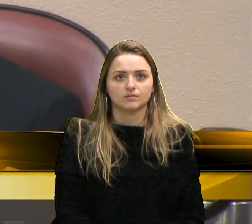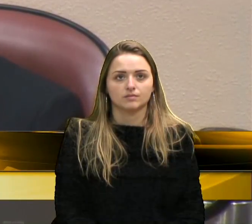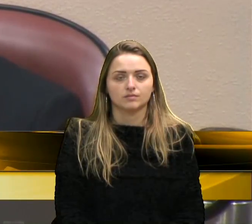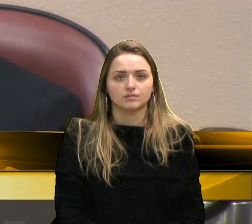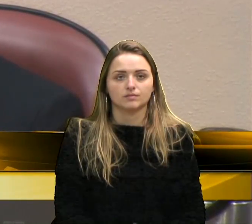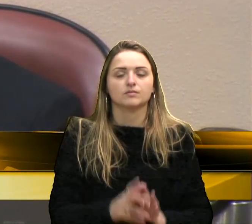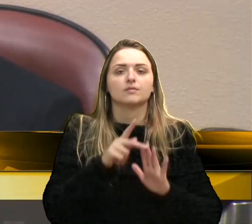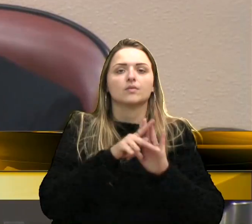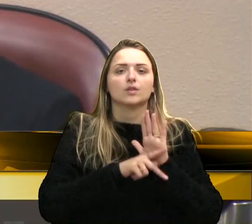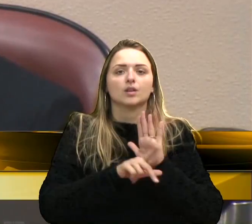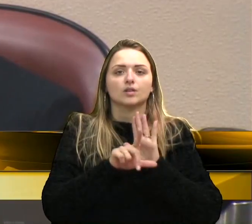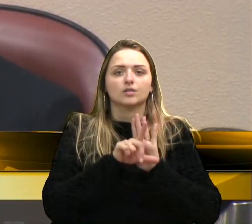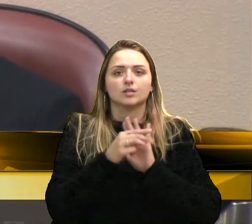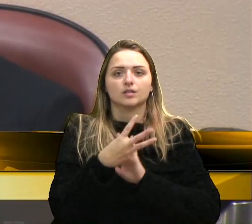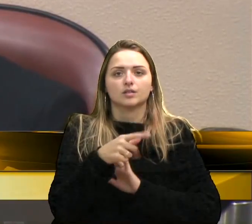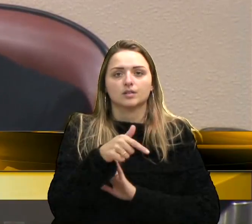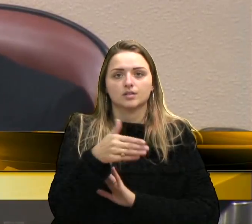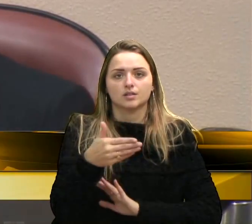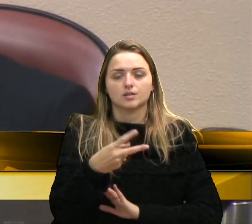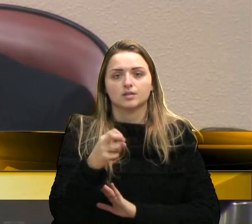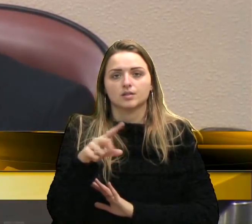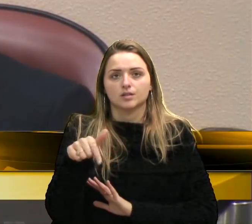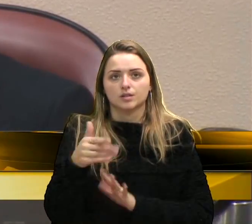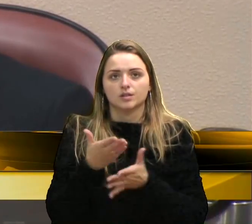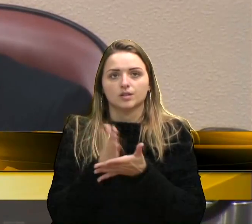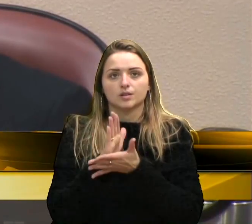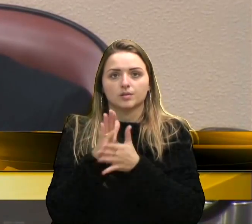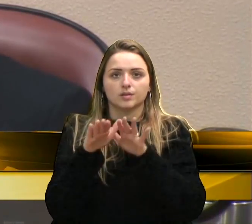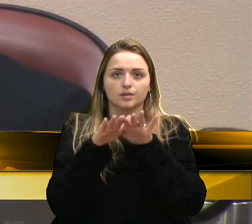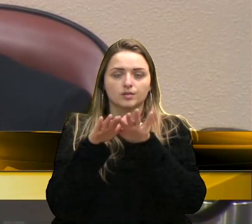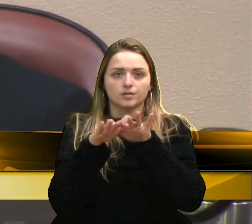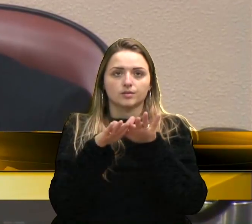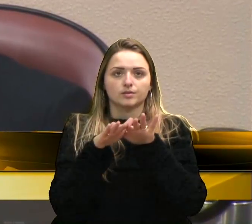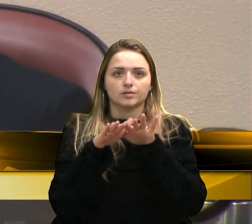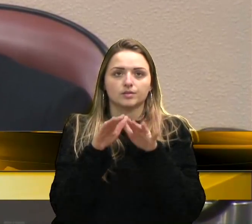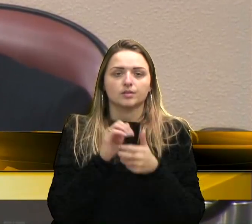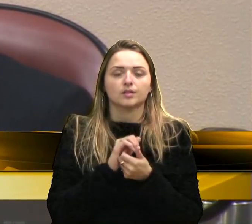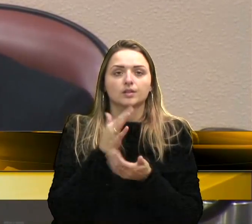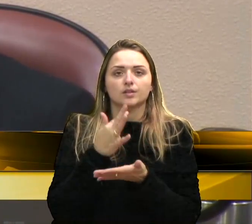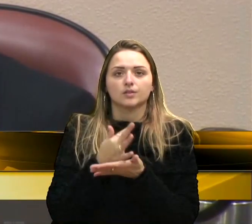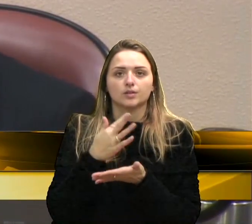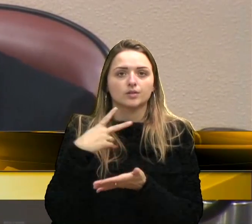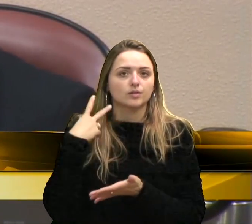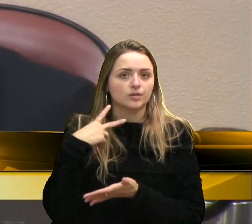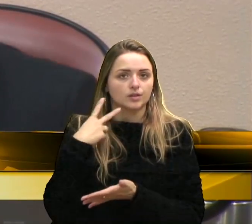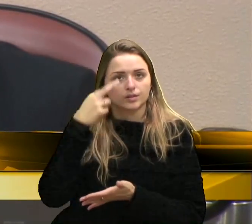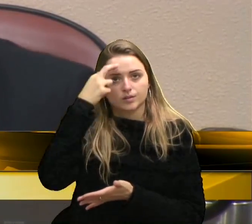o projeto direito 37/2007 aprovado por unanimidade com a ausência do vereador rafael bueno